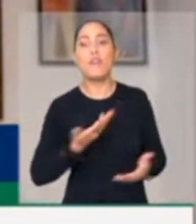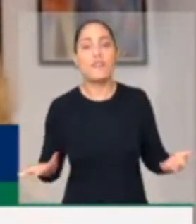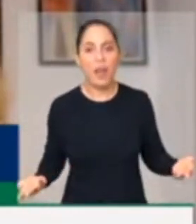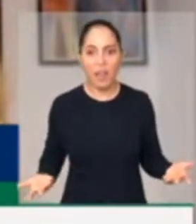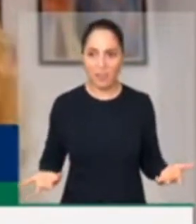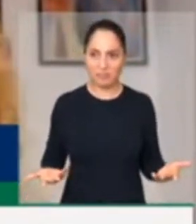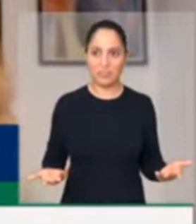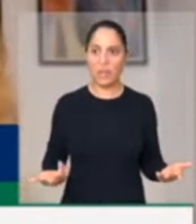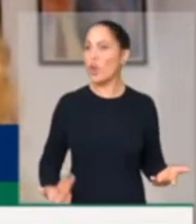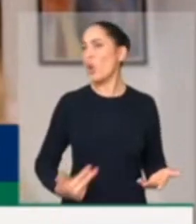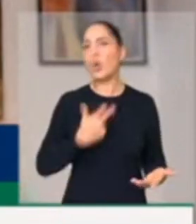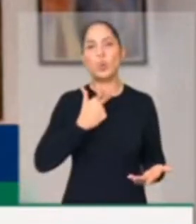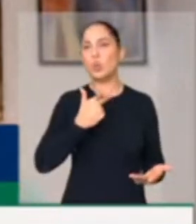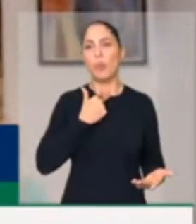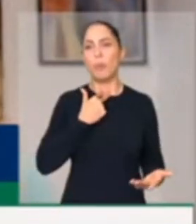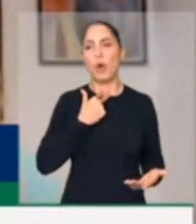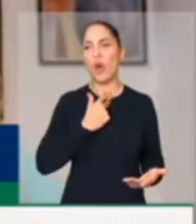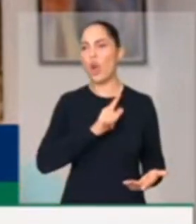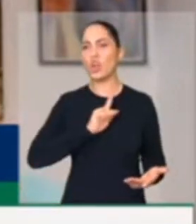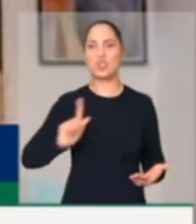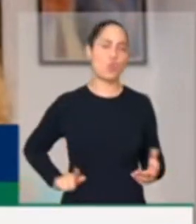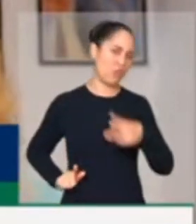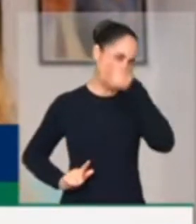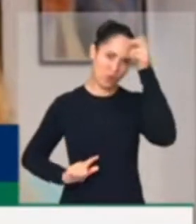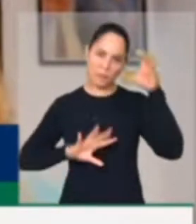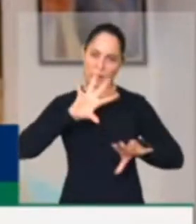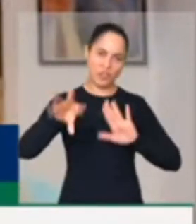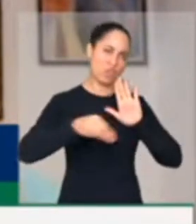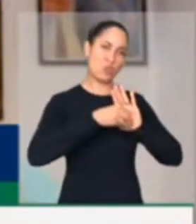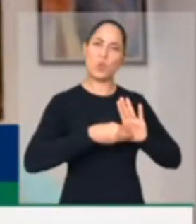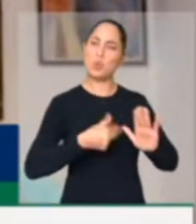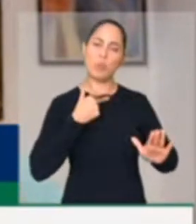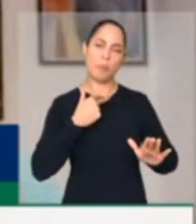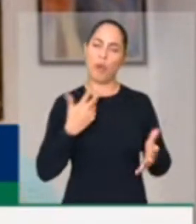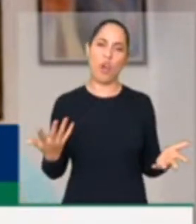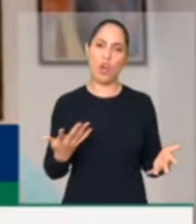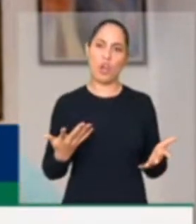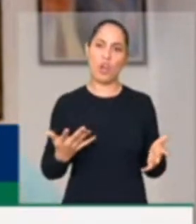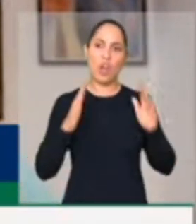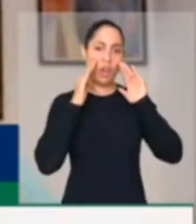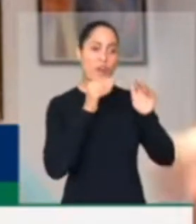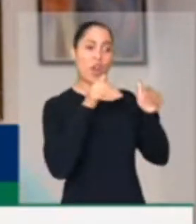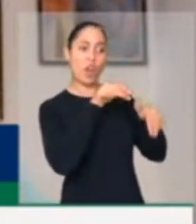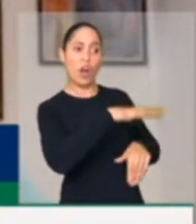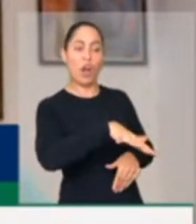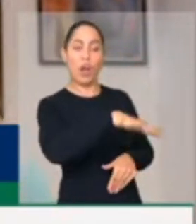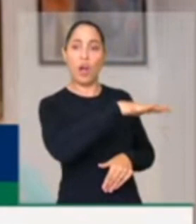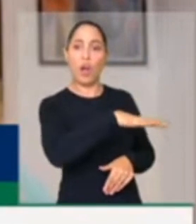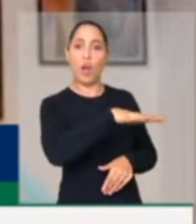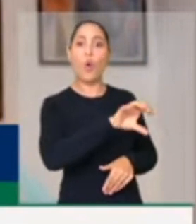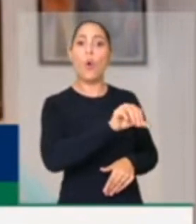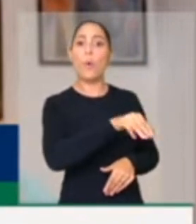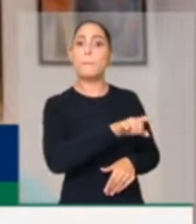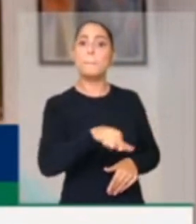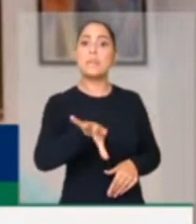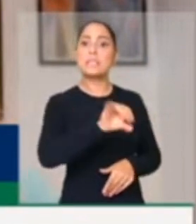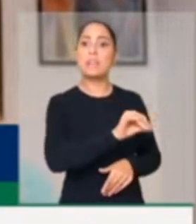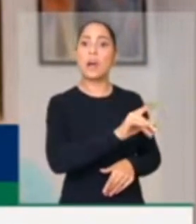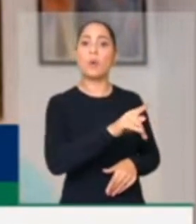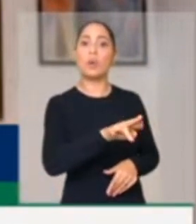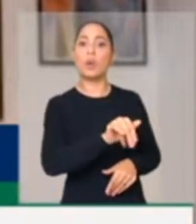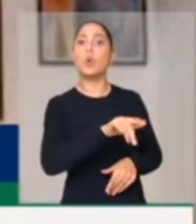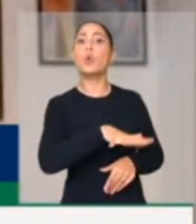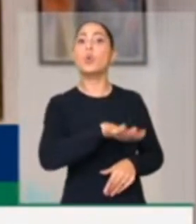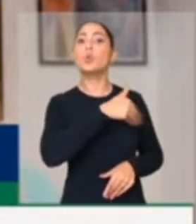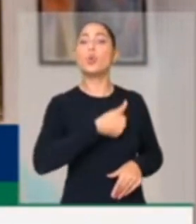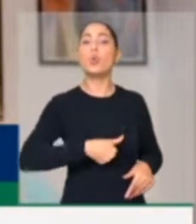pode incluir governadores e prefeitos na CPI. A CPI é para investigar a omissão e os crimes do governo